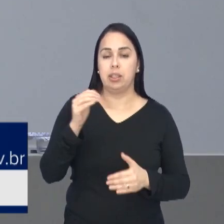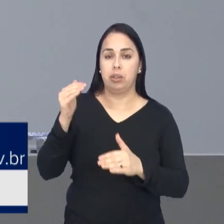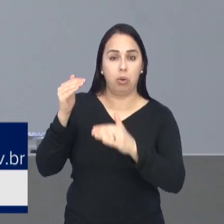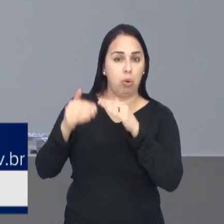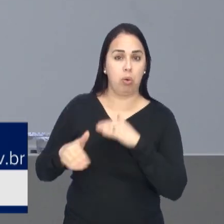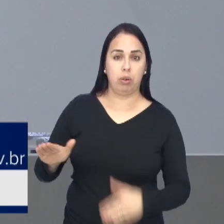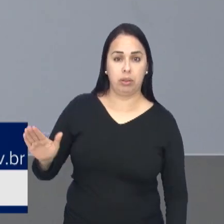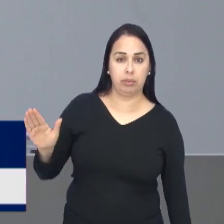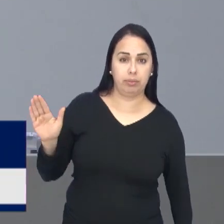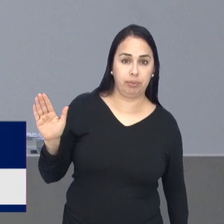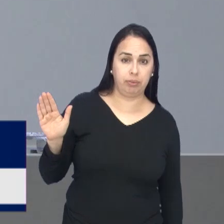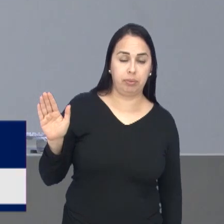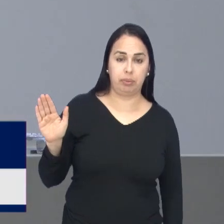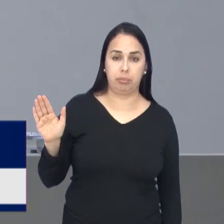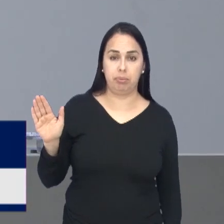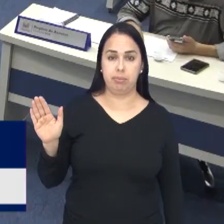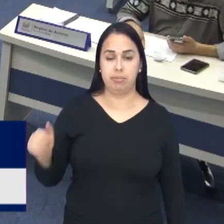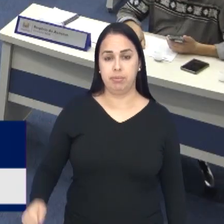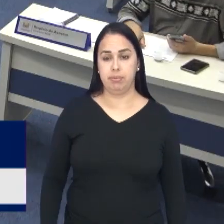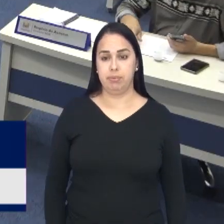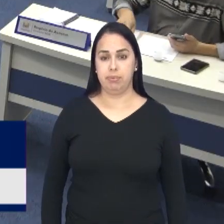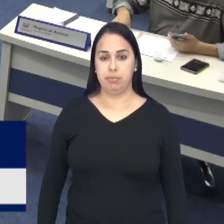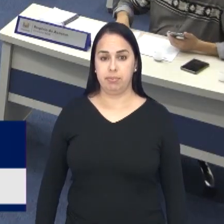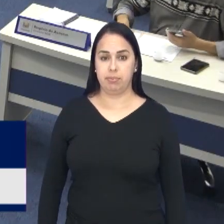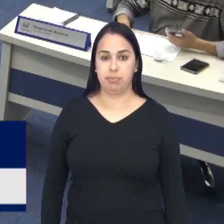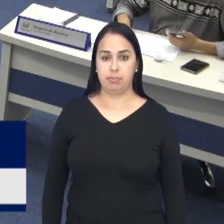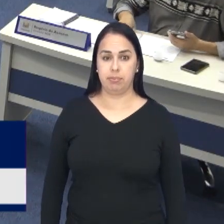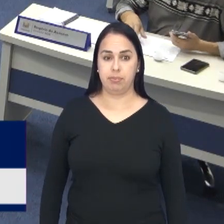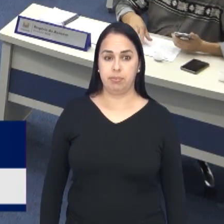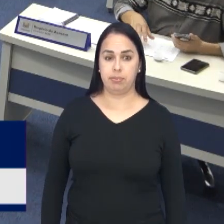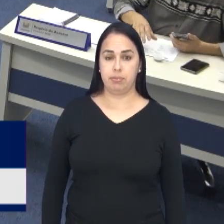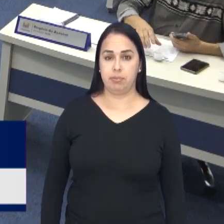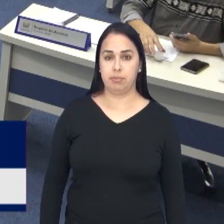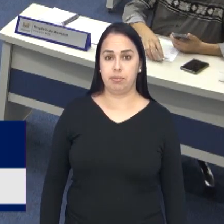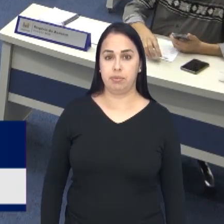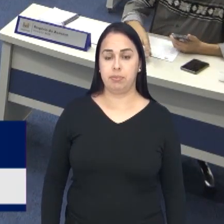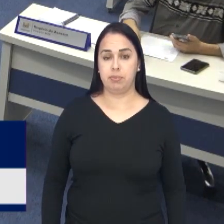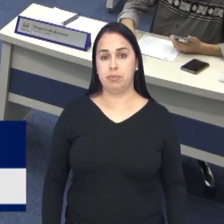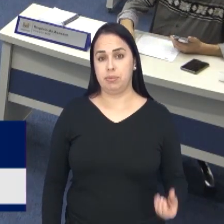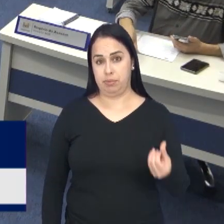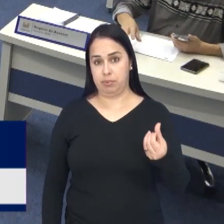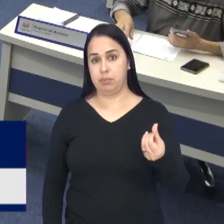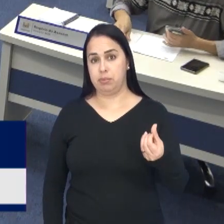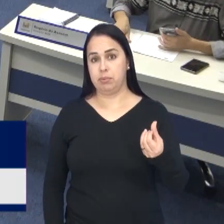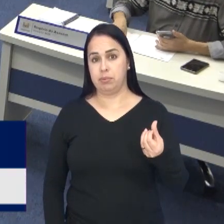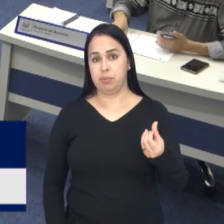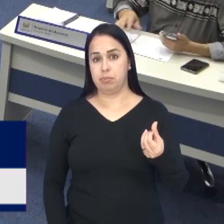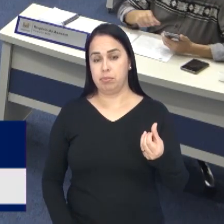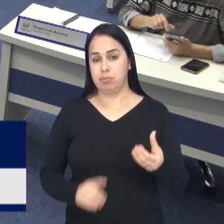permaneçam como estão, os contrários que se manifestem. São 6 votos favoráveis, senhor presidente.